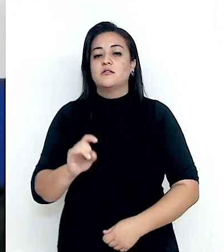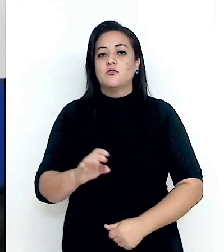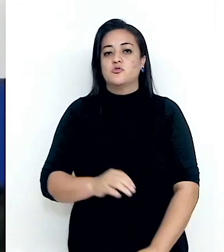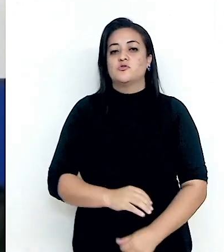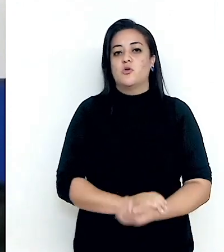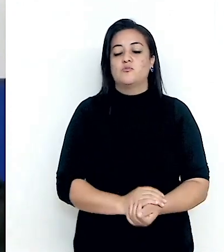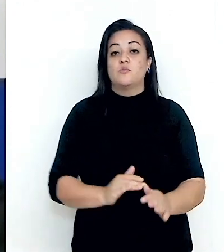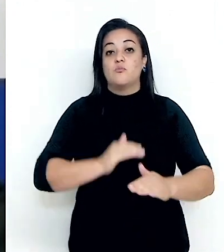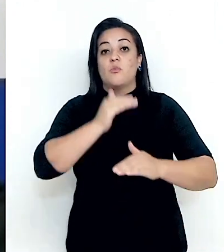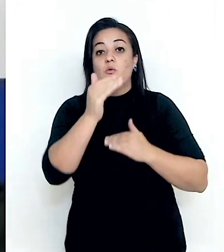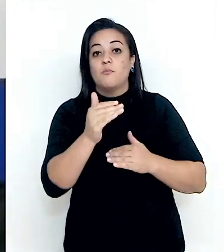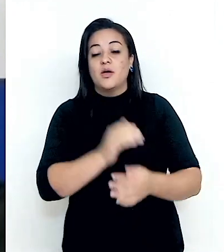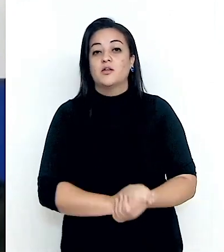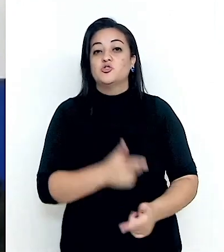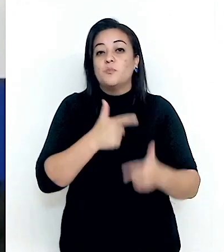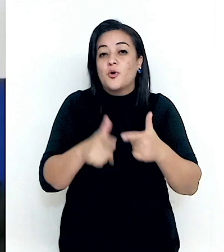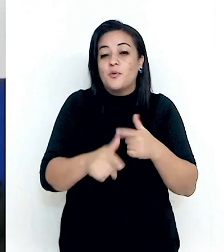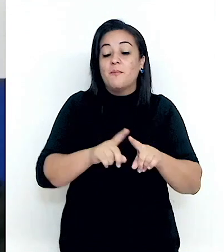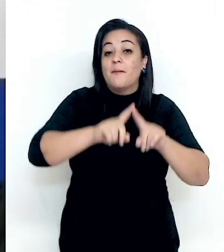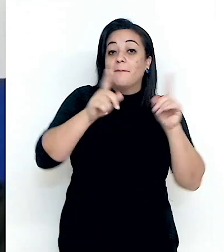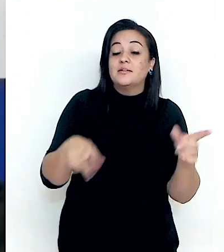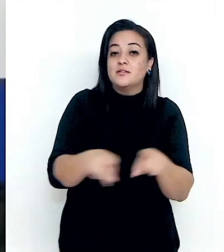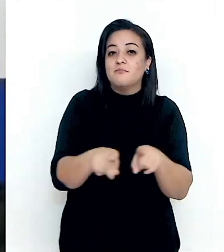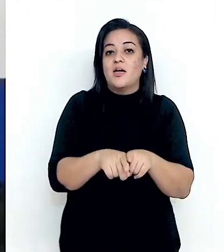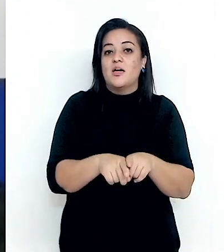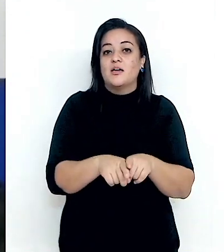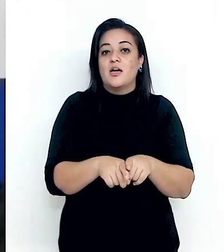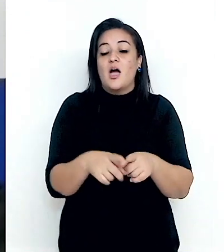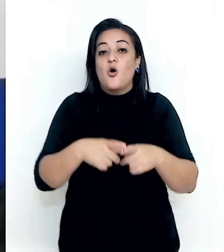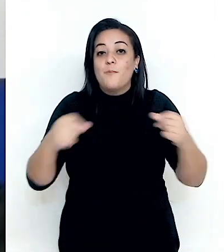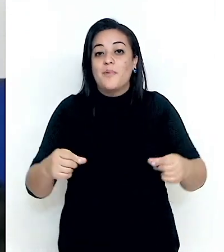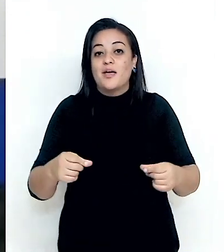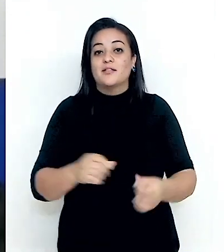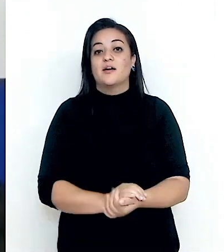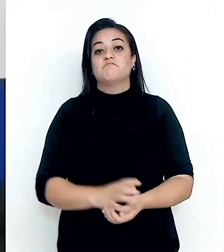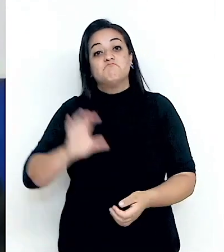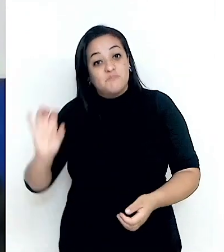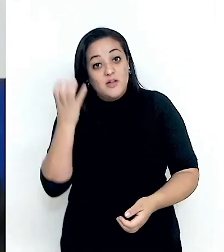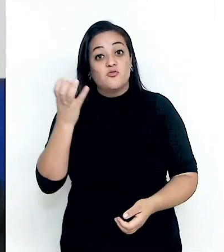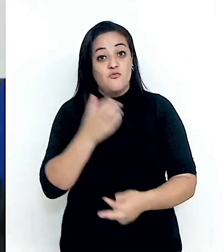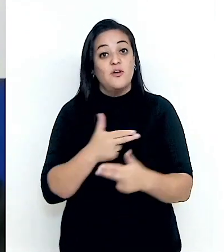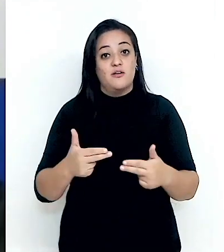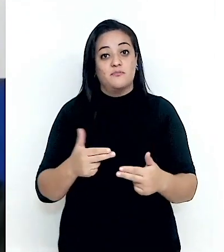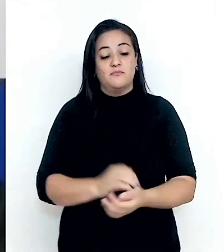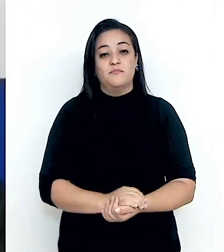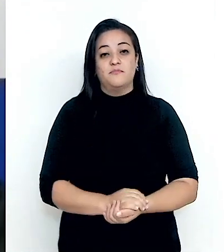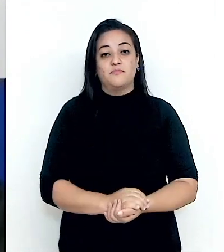multiplicador de problemas, mas também é um multiplicador de soluções, né? Então,